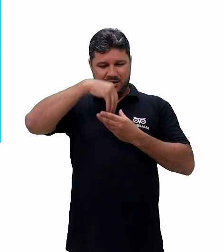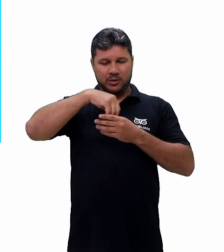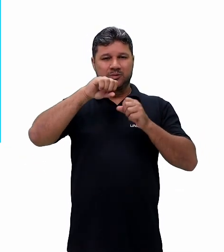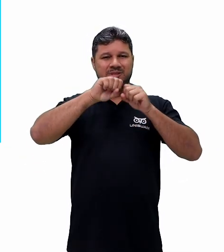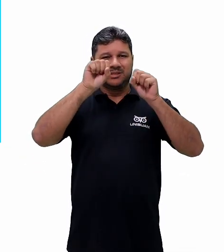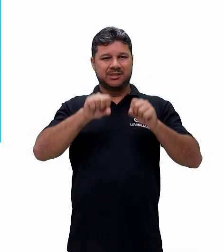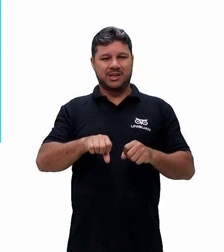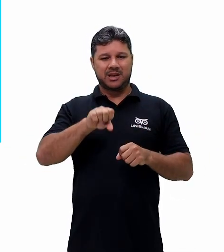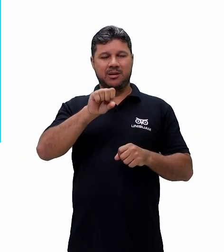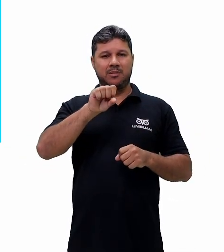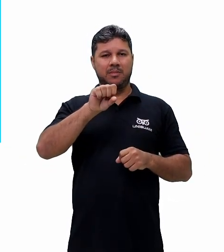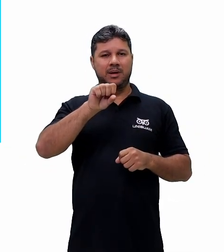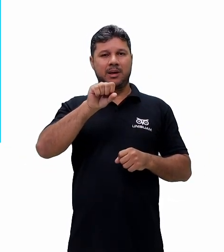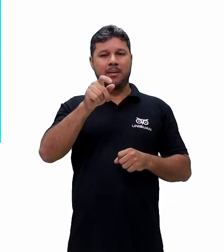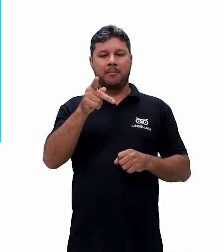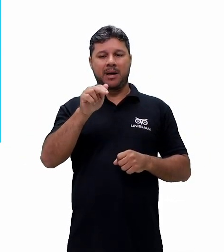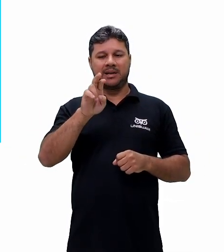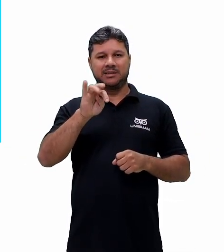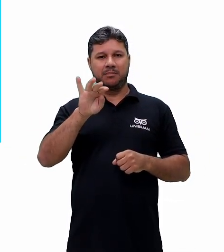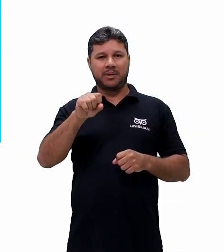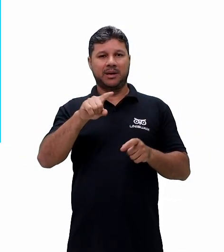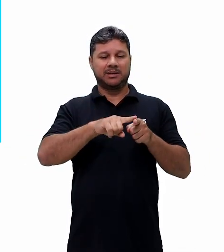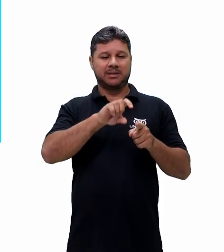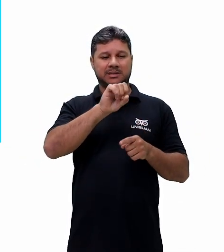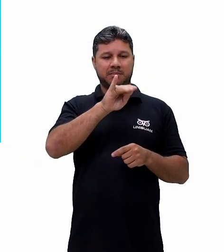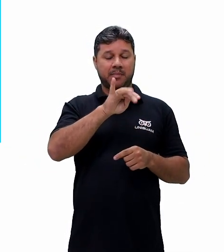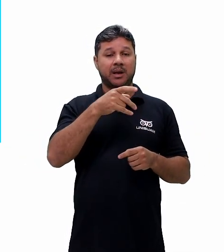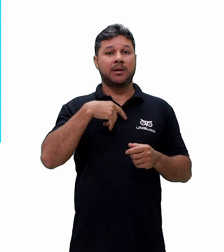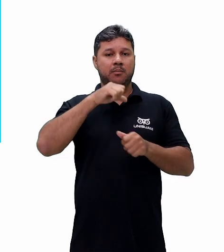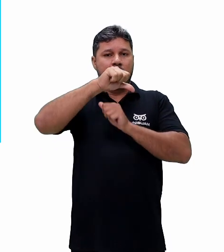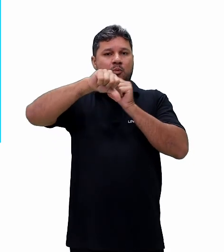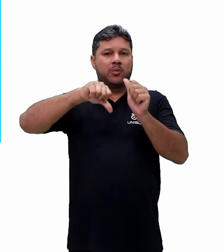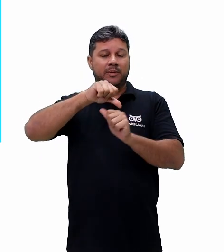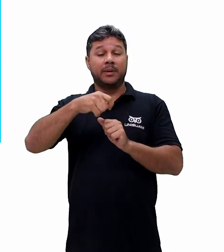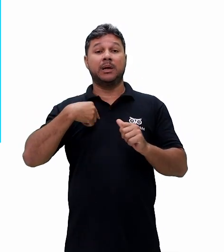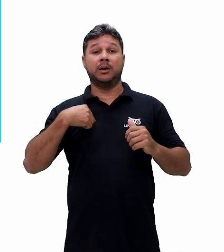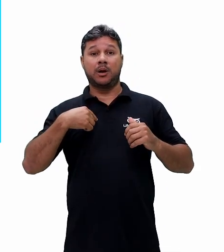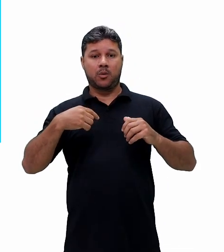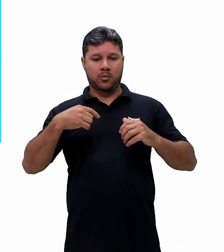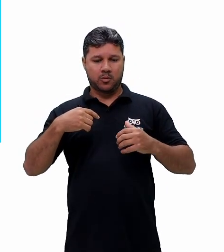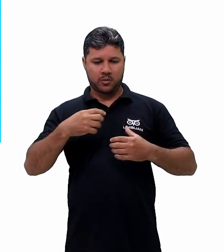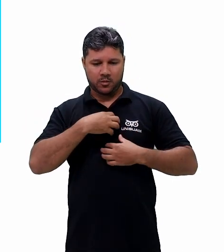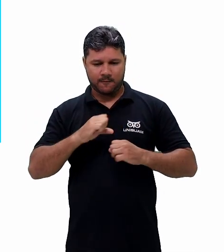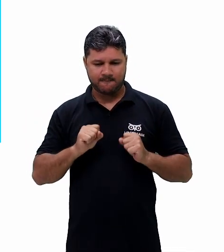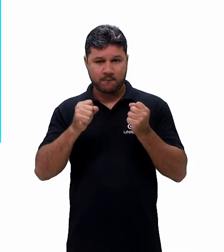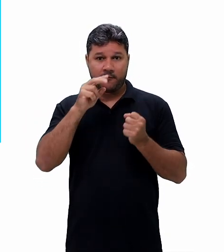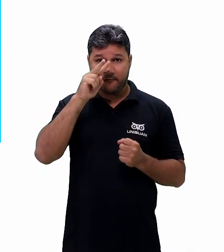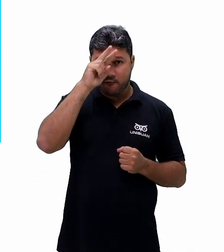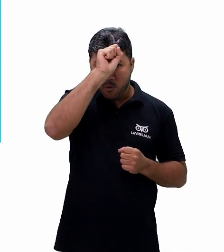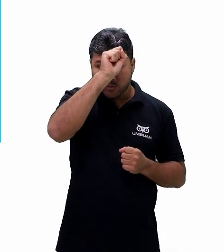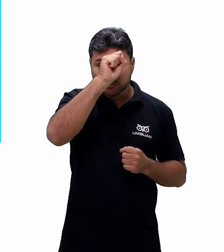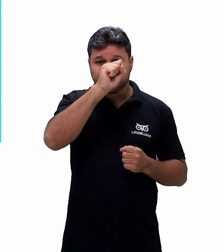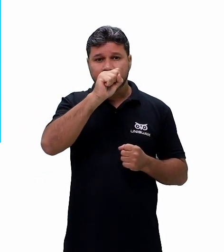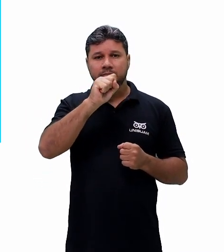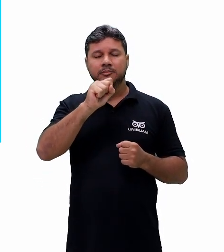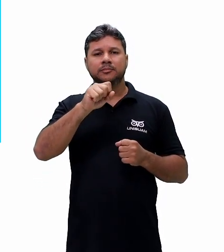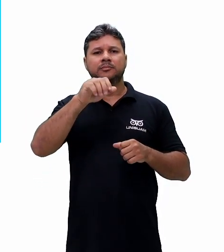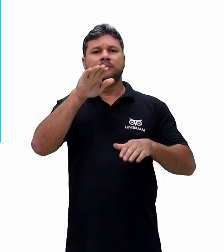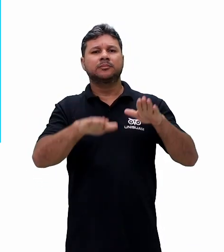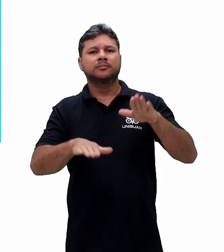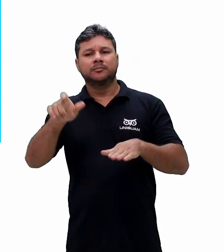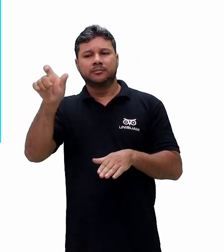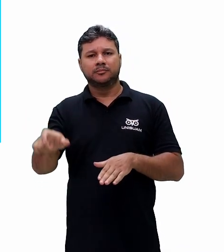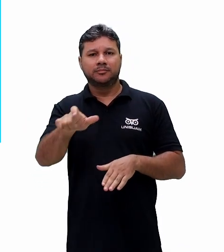atividade simpática e um aumento da atividade parasimpática. E isso faz com que a capacidade de produzir